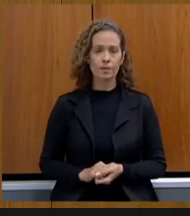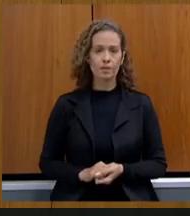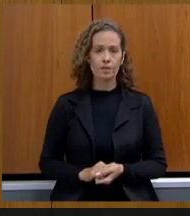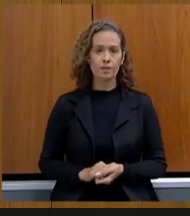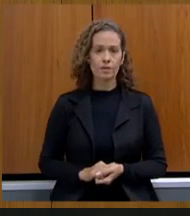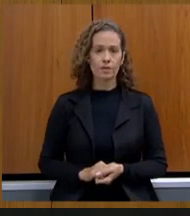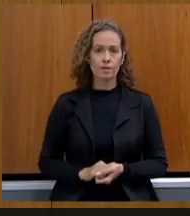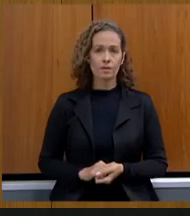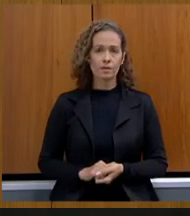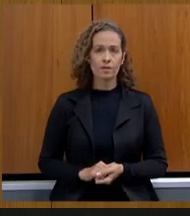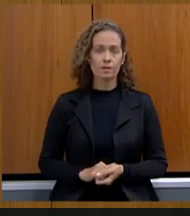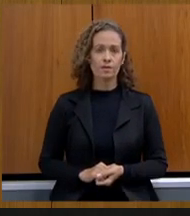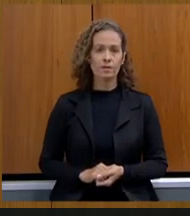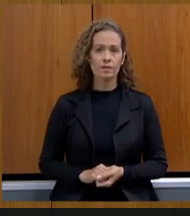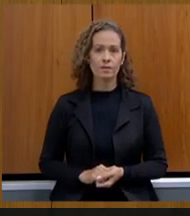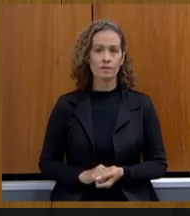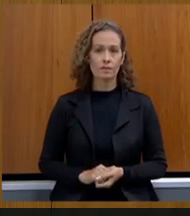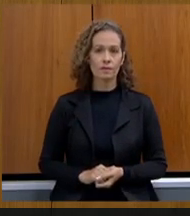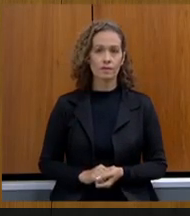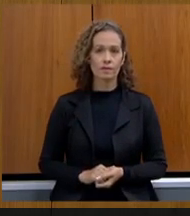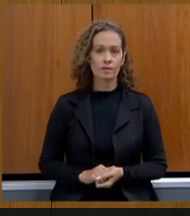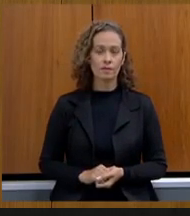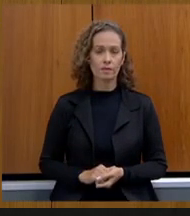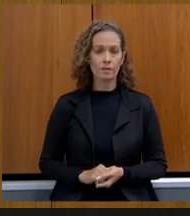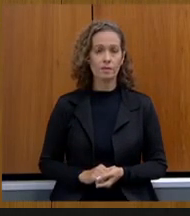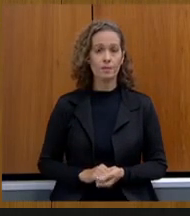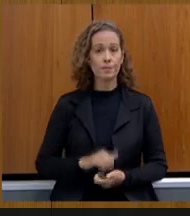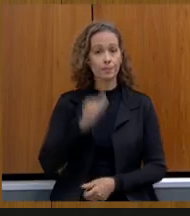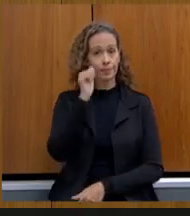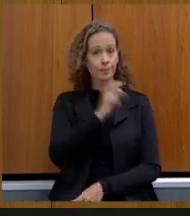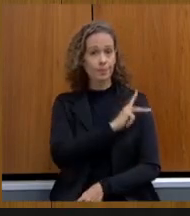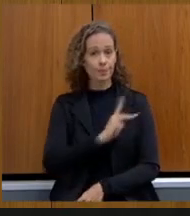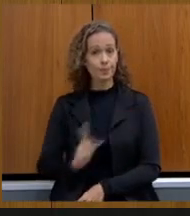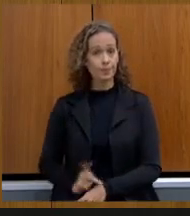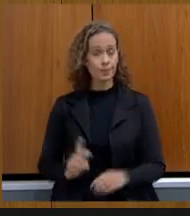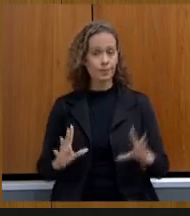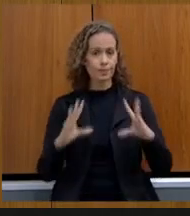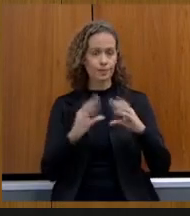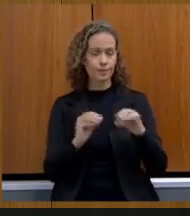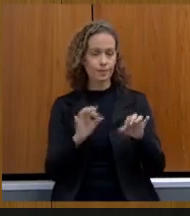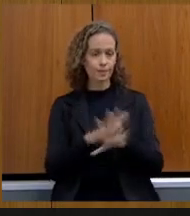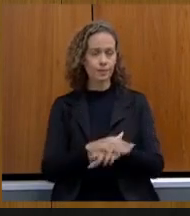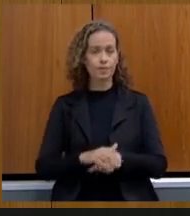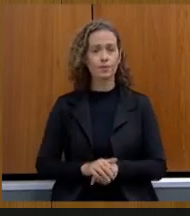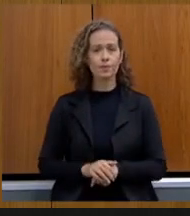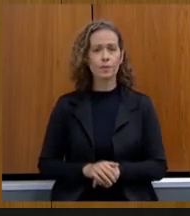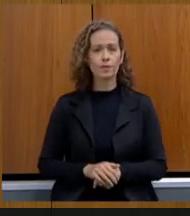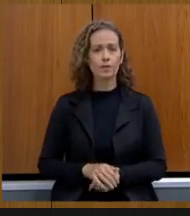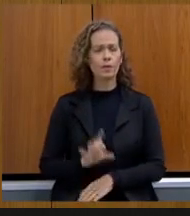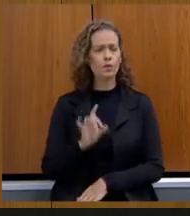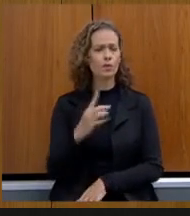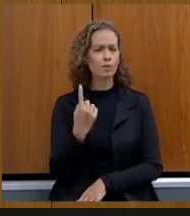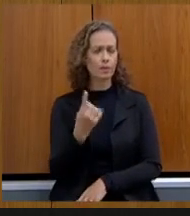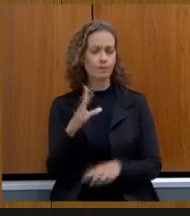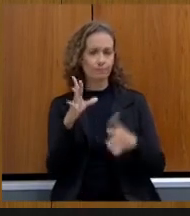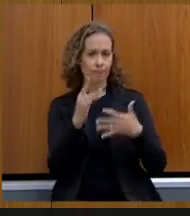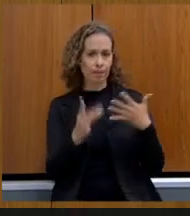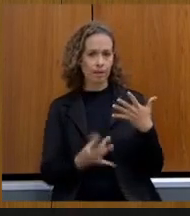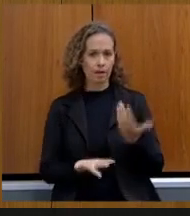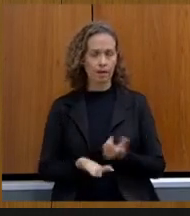e apresenta suas considerações Obrigado por exemplo Só Mais Um item secretário